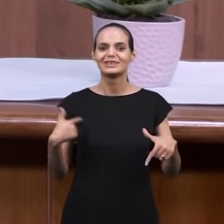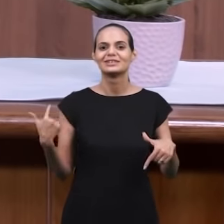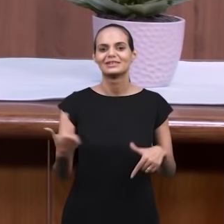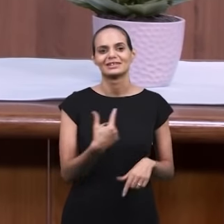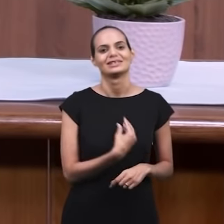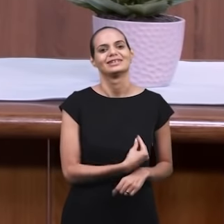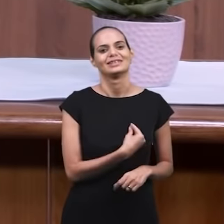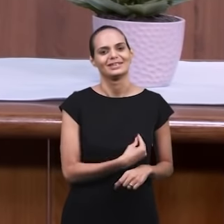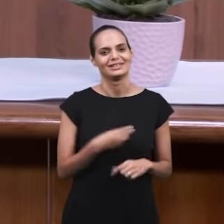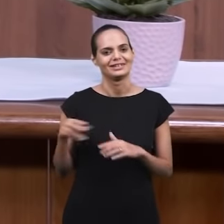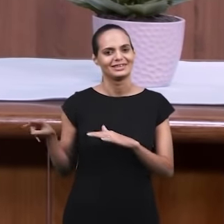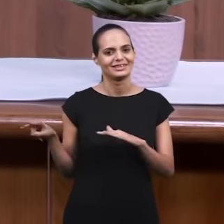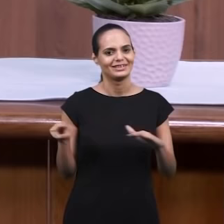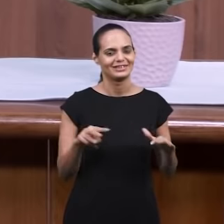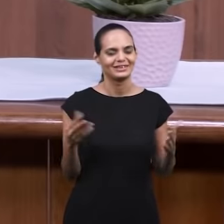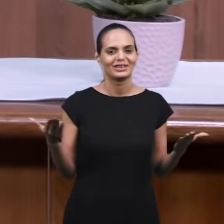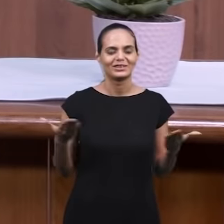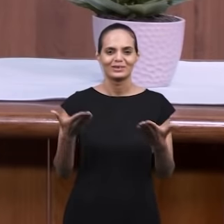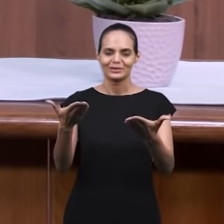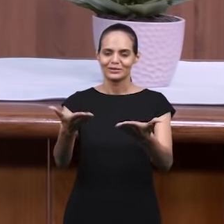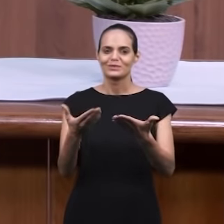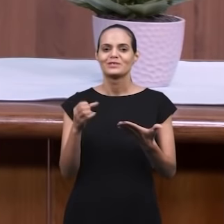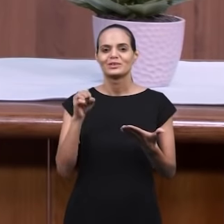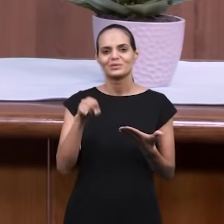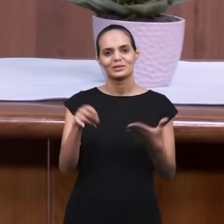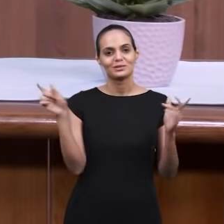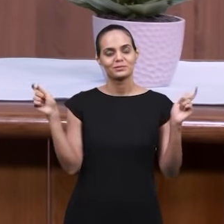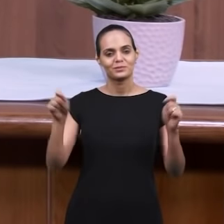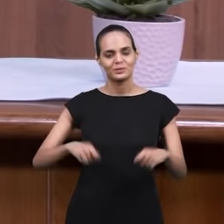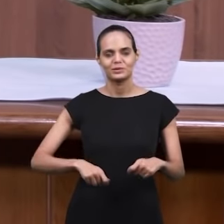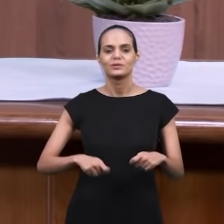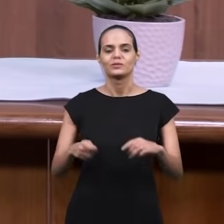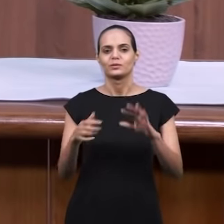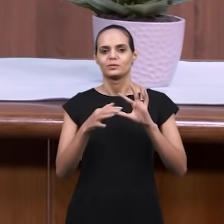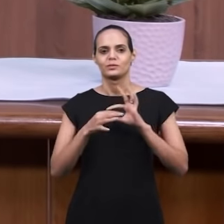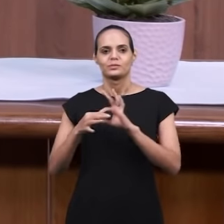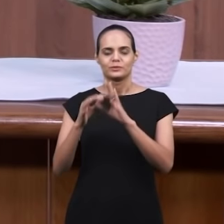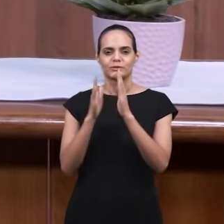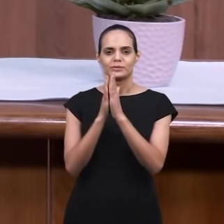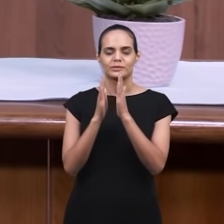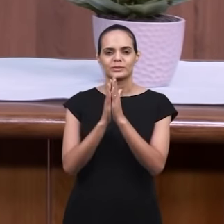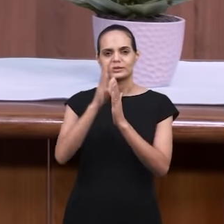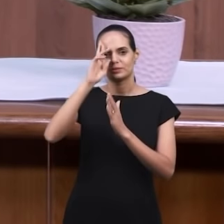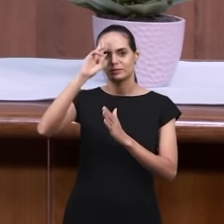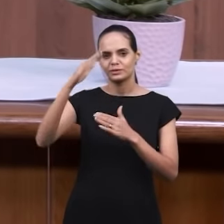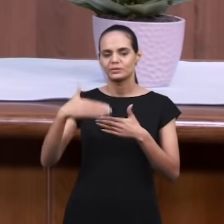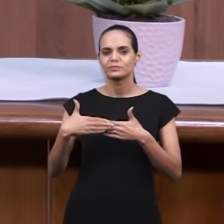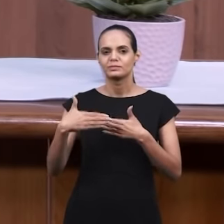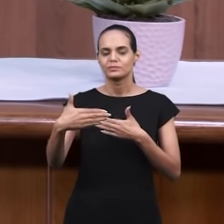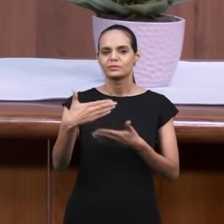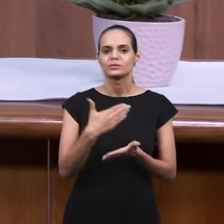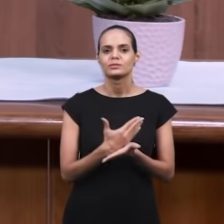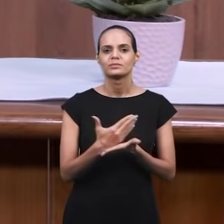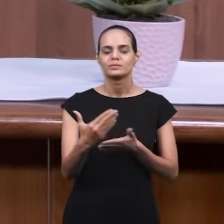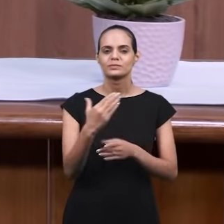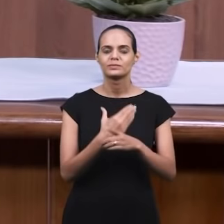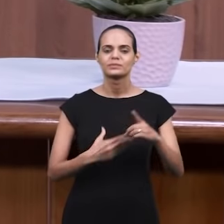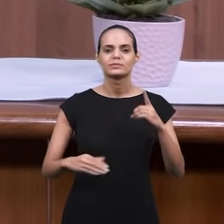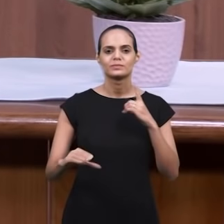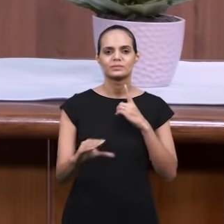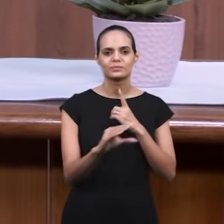semana. Eu te convido agora, se possível, a fechar os seus olhos. Nós vamos orar ao Senhor, vamos dar início a esse momento de